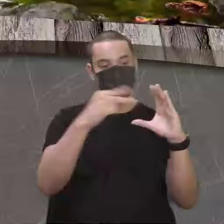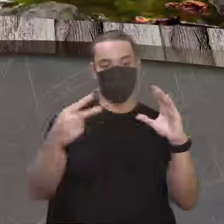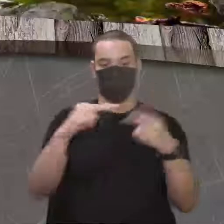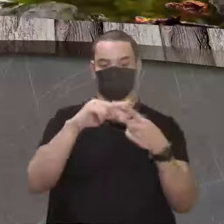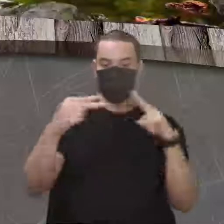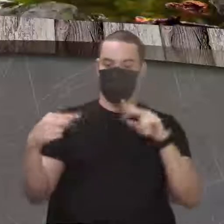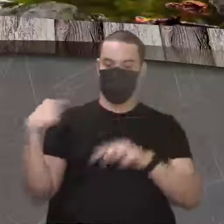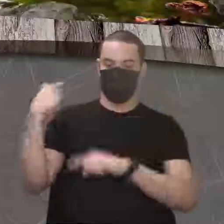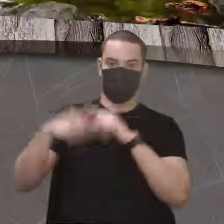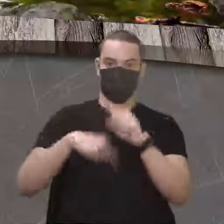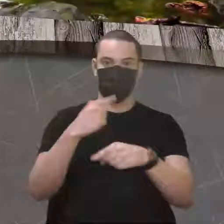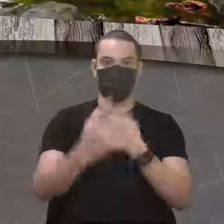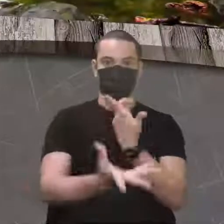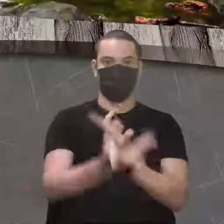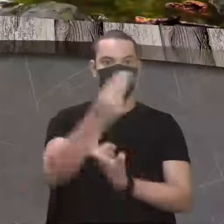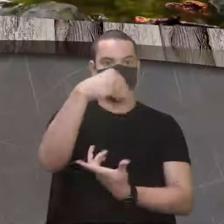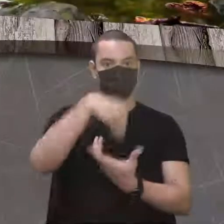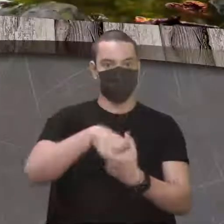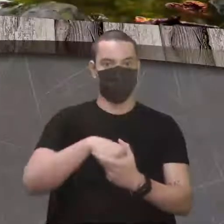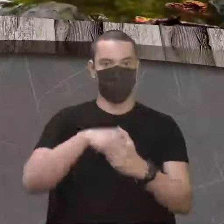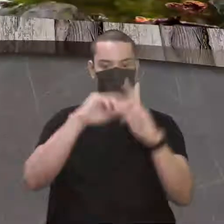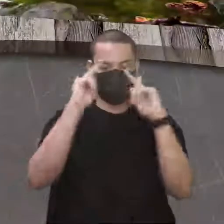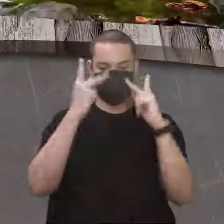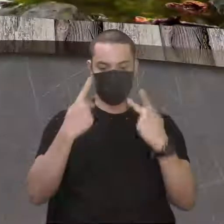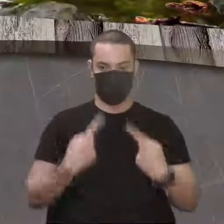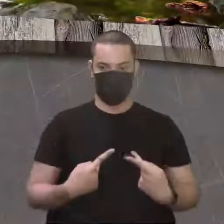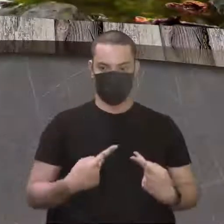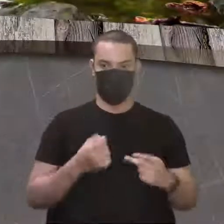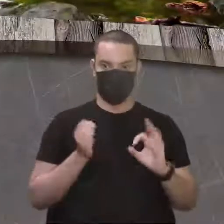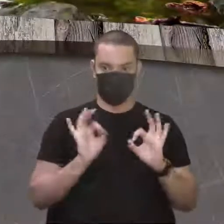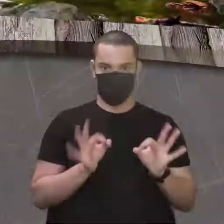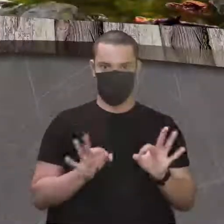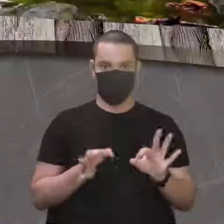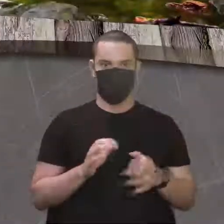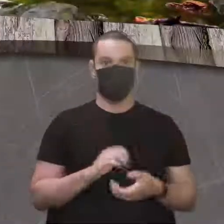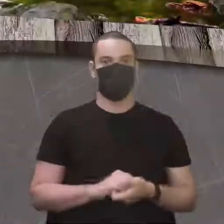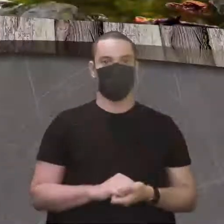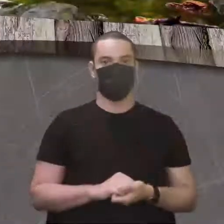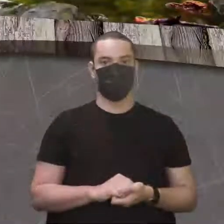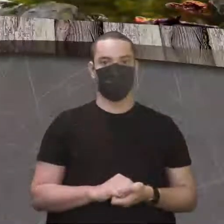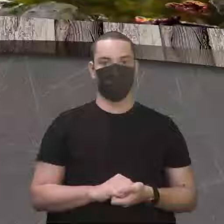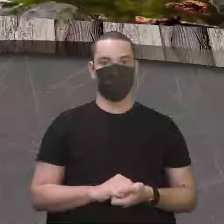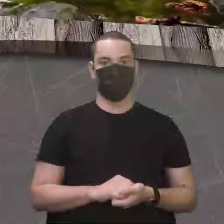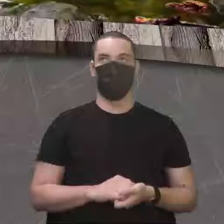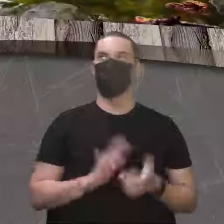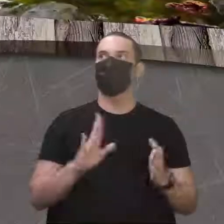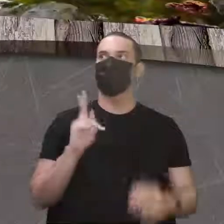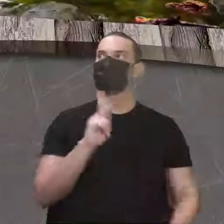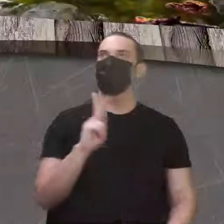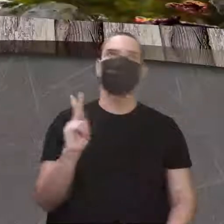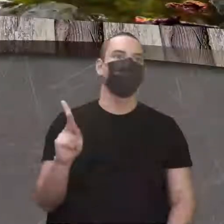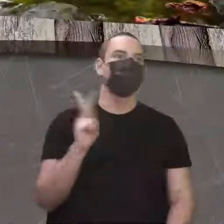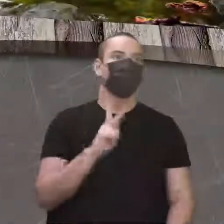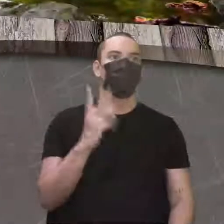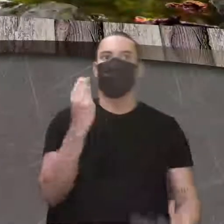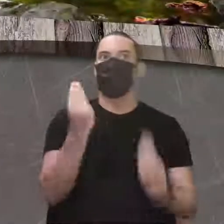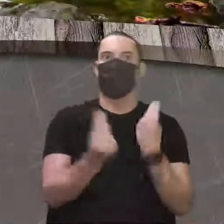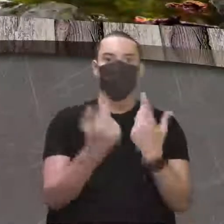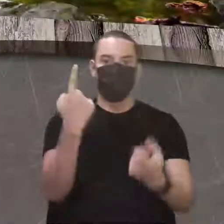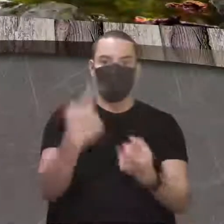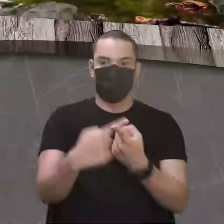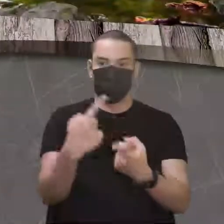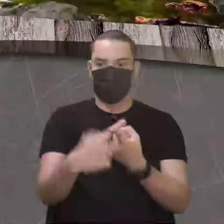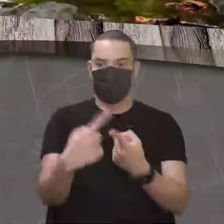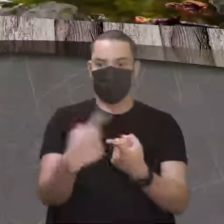genéticas presentes aí, né, manifestas nos seus genomas, tá bom? Então, professora, por que, né,